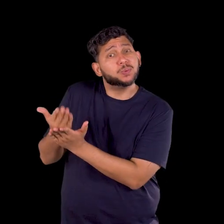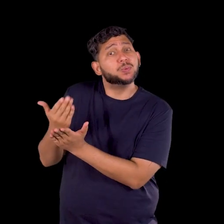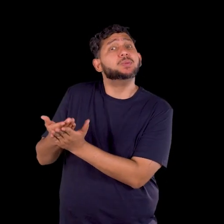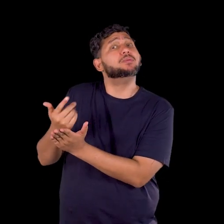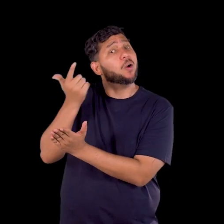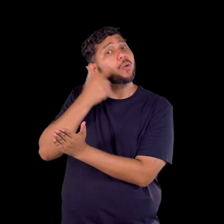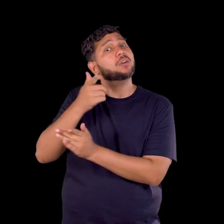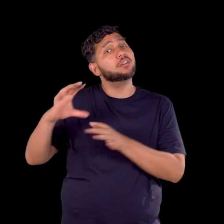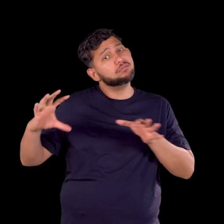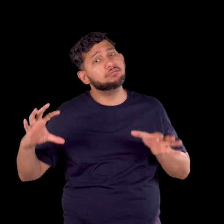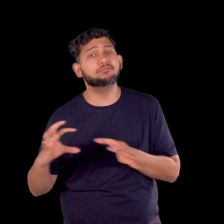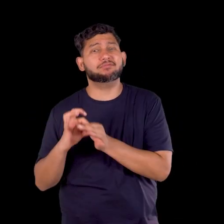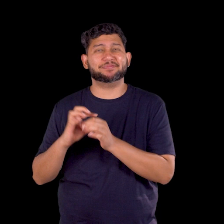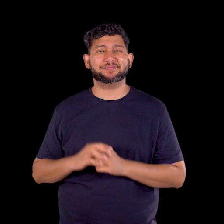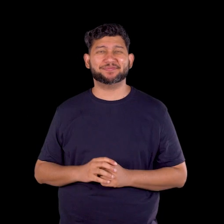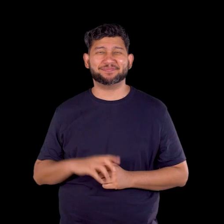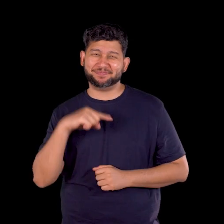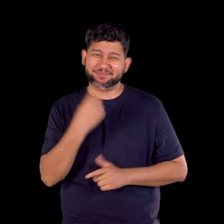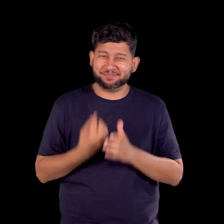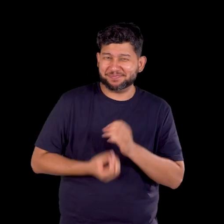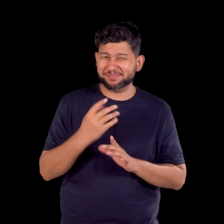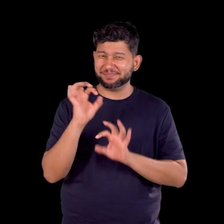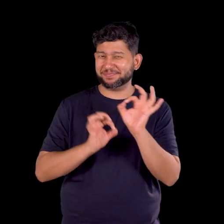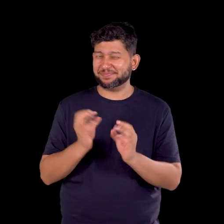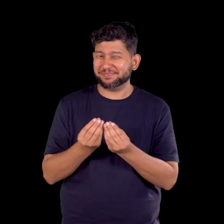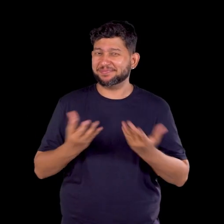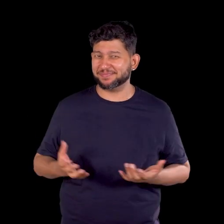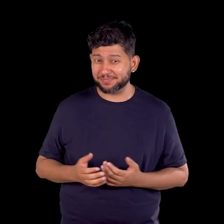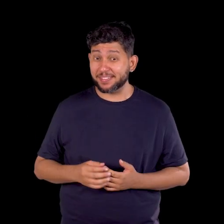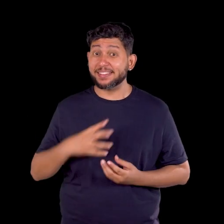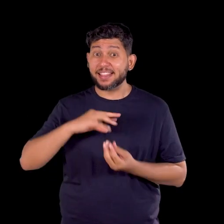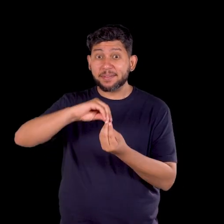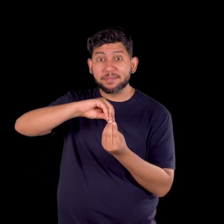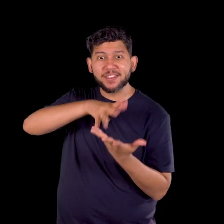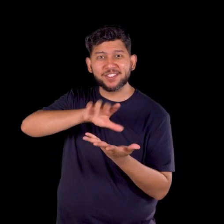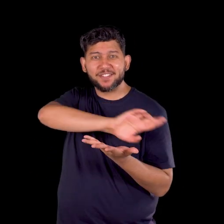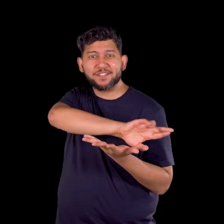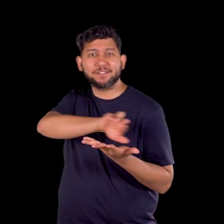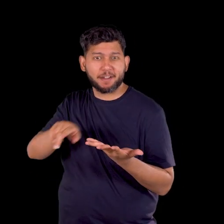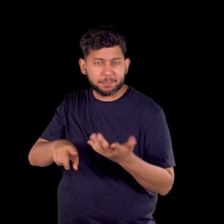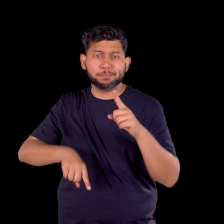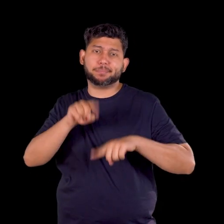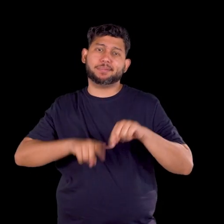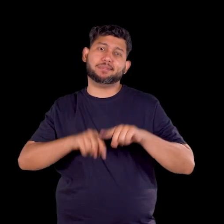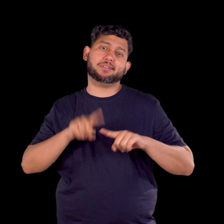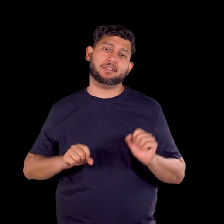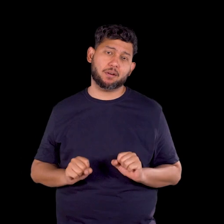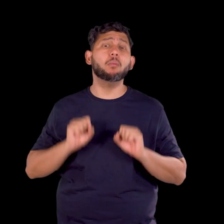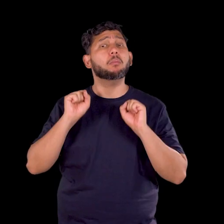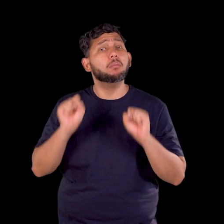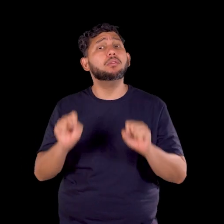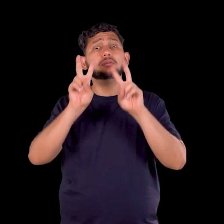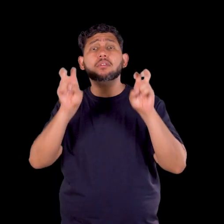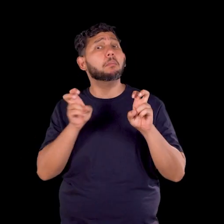Como é composto esse projeto? Ele é uma ação cultural transmídia, pois através de diferentes materiais a gente aborda o